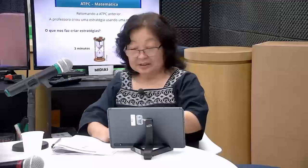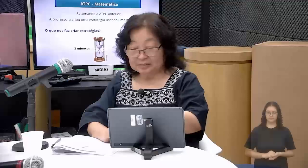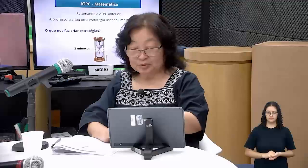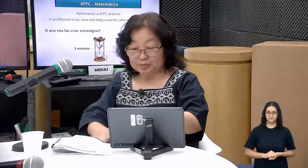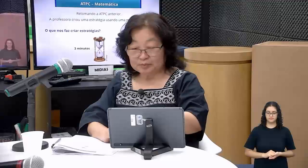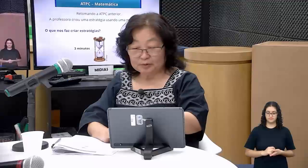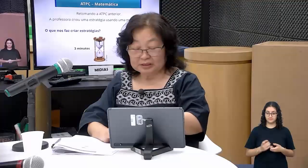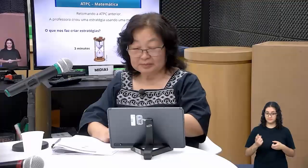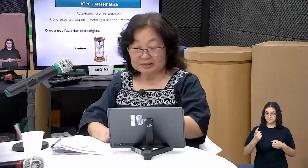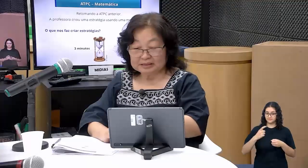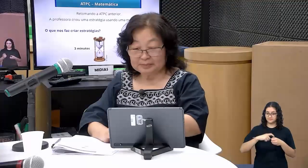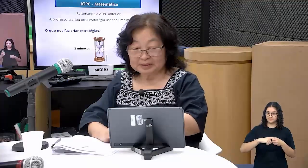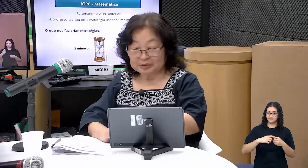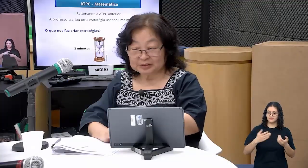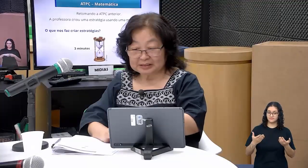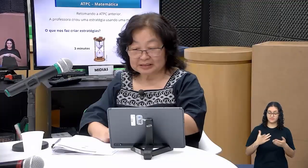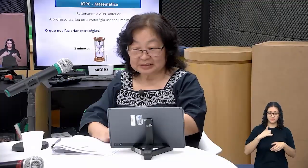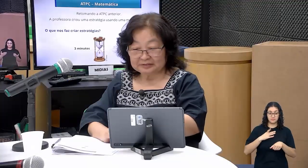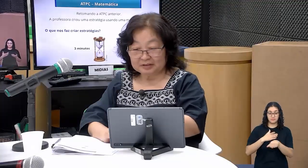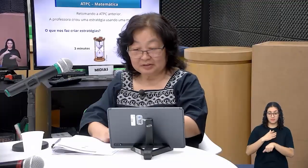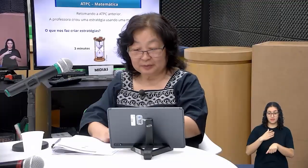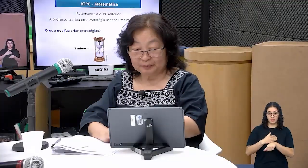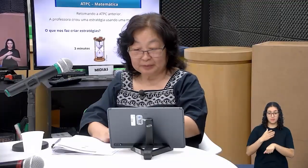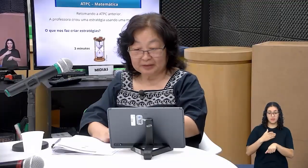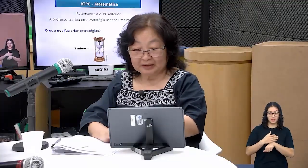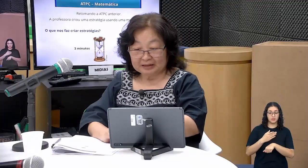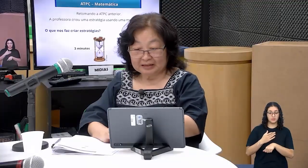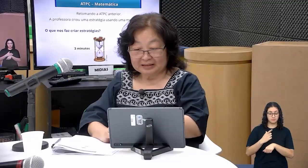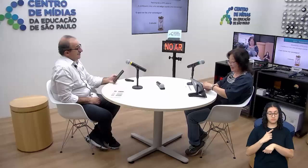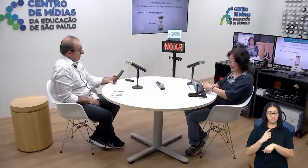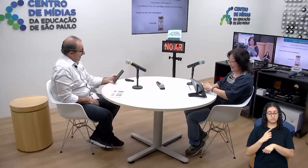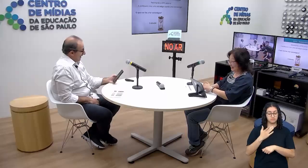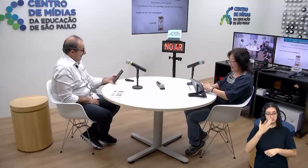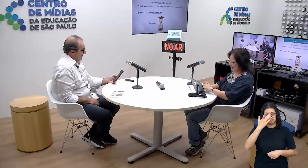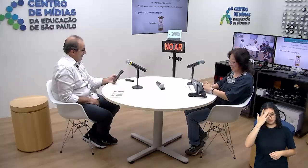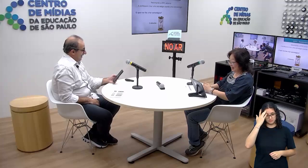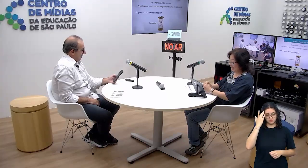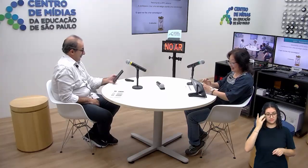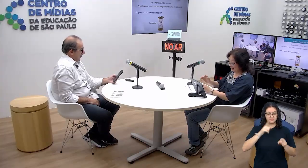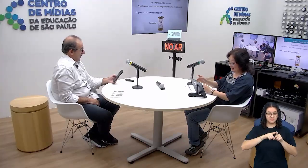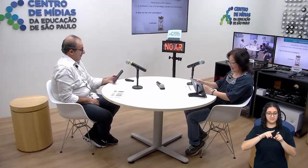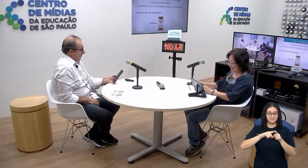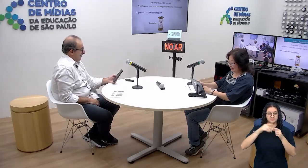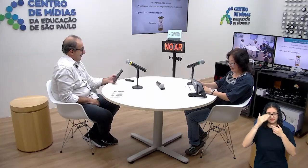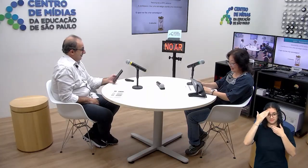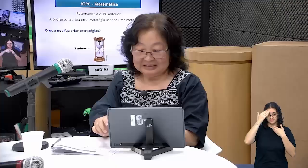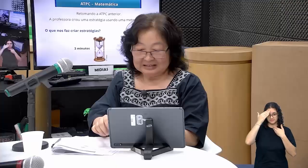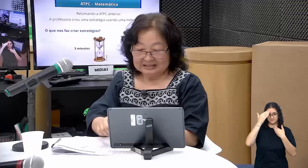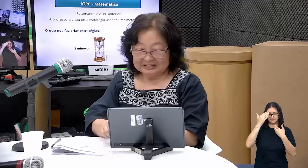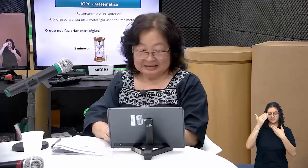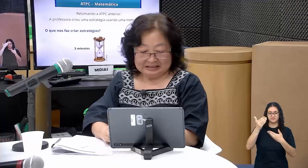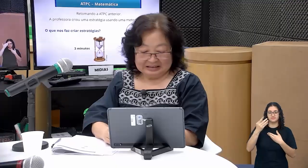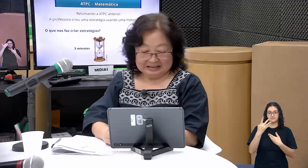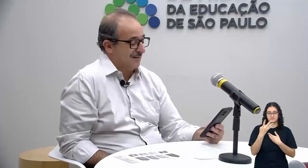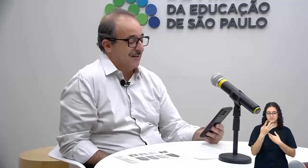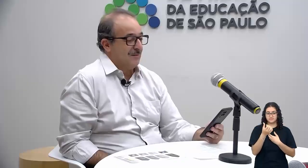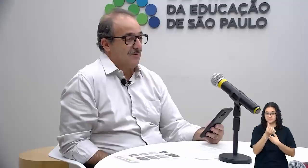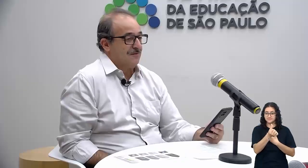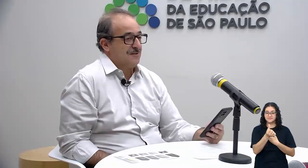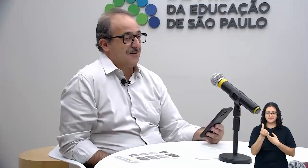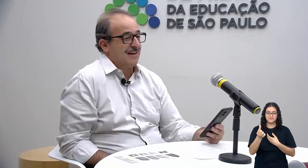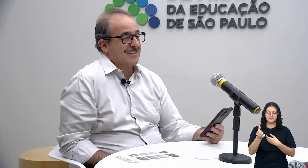Vanderlei, nós temos muitas participações aqui, viu? Vamos inicialmente, né, agradecer aos